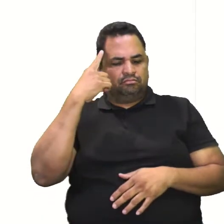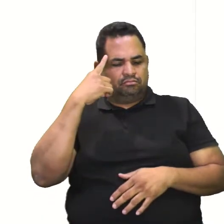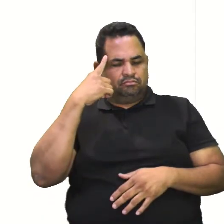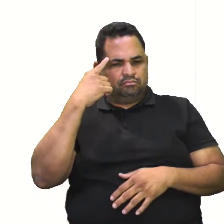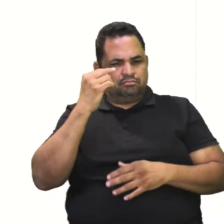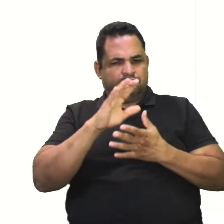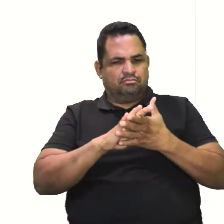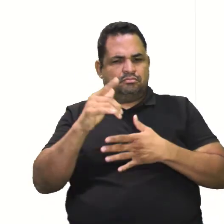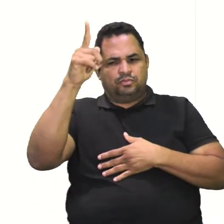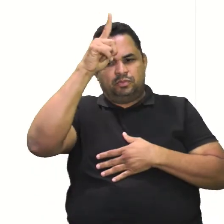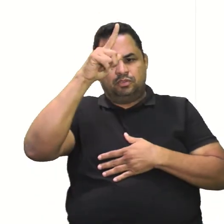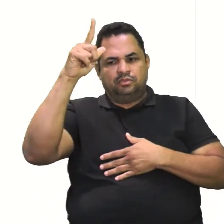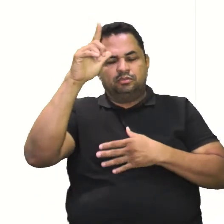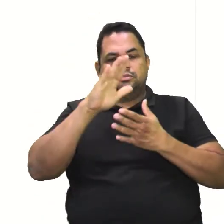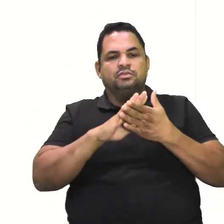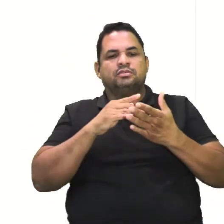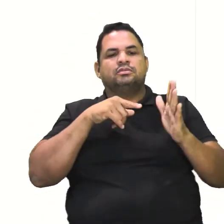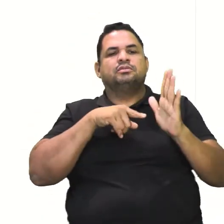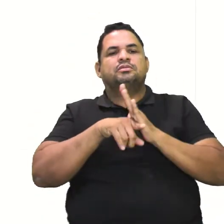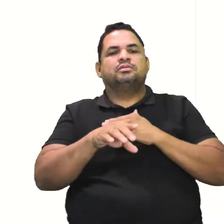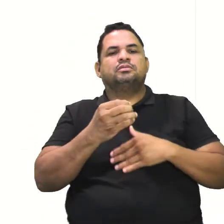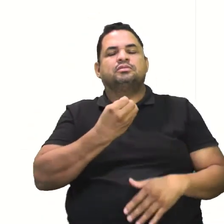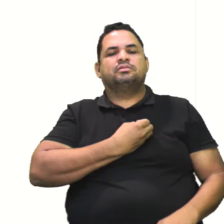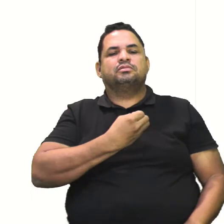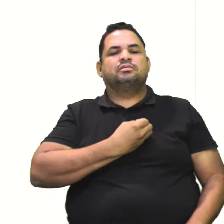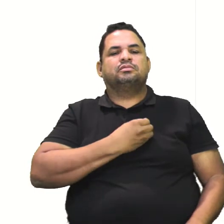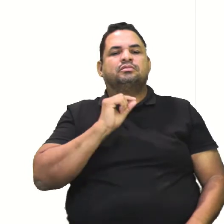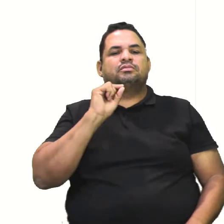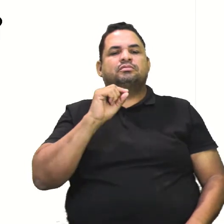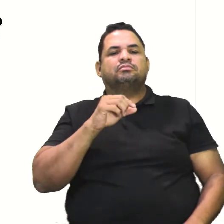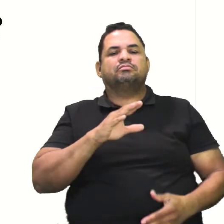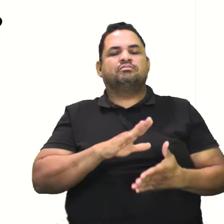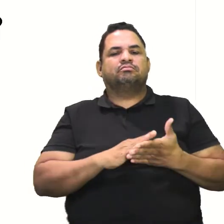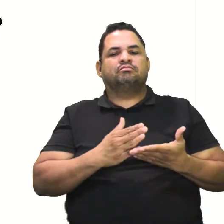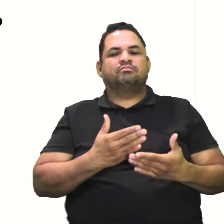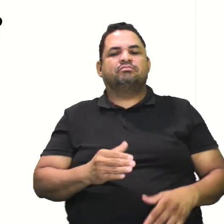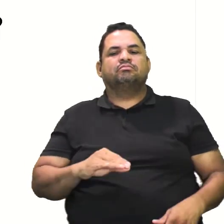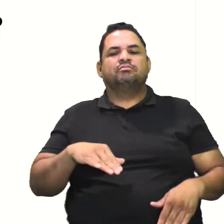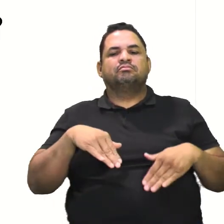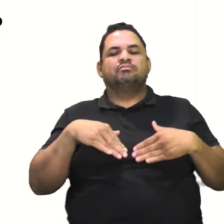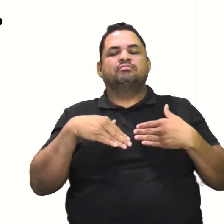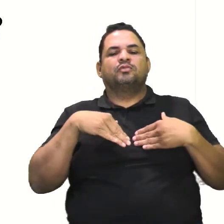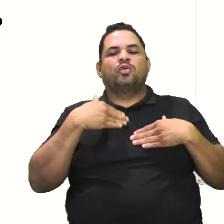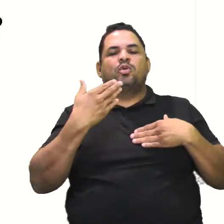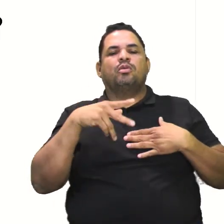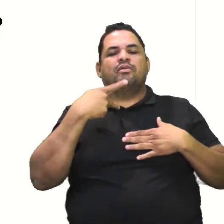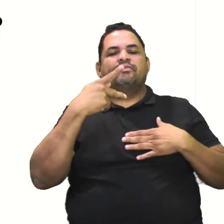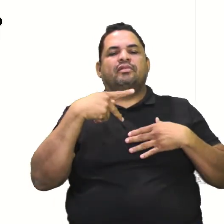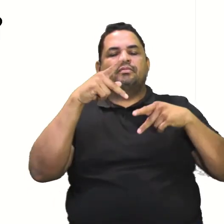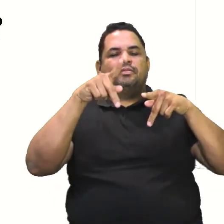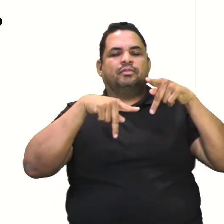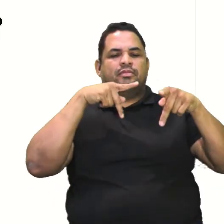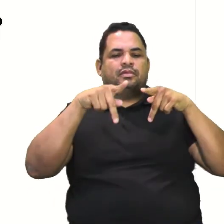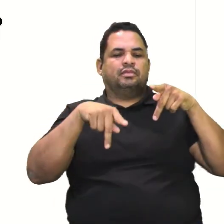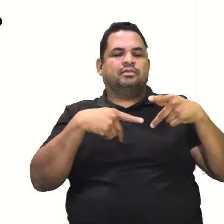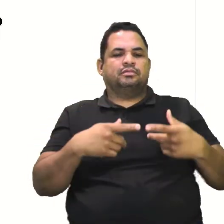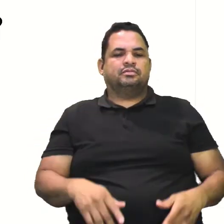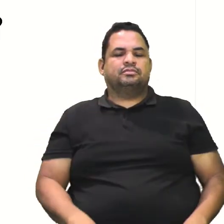está perguntando para vocês. E a pergunta de hoje é um teste de raciocínio. Qual é o ditado